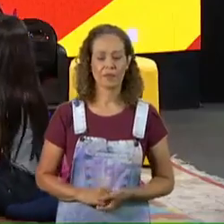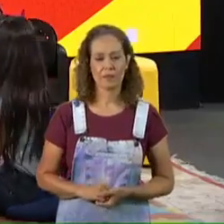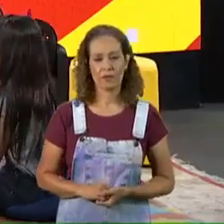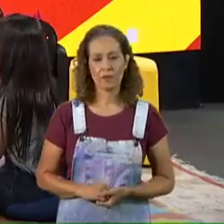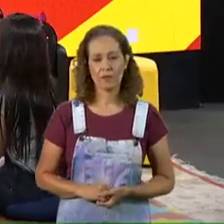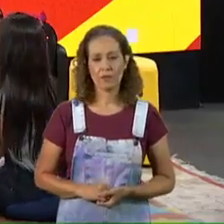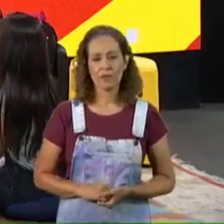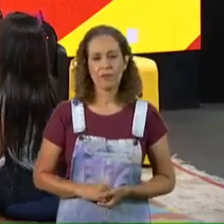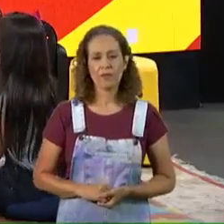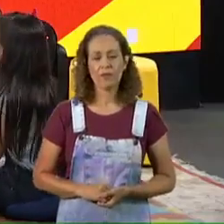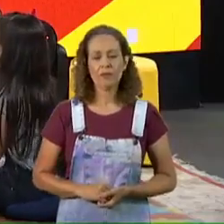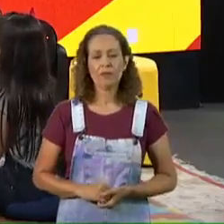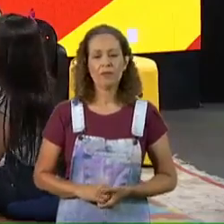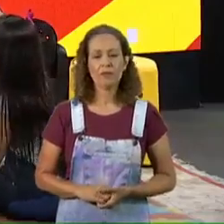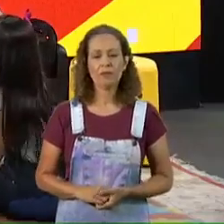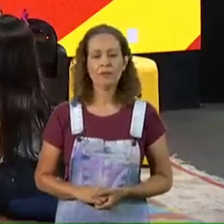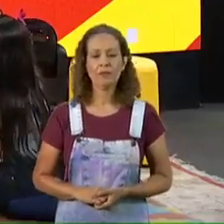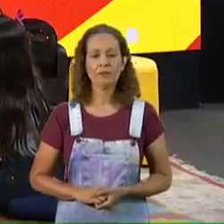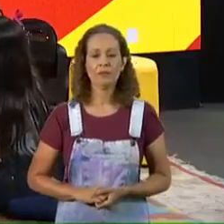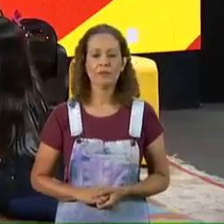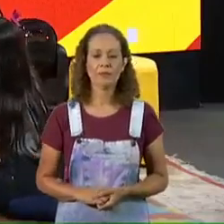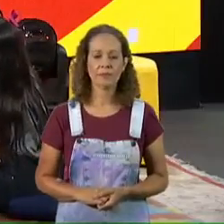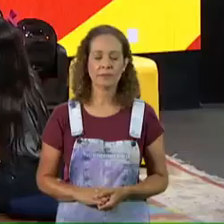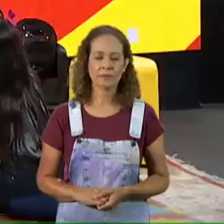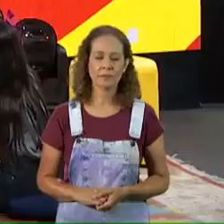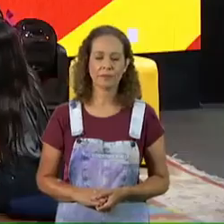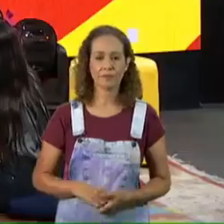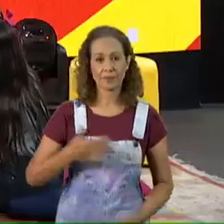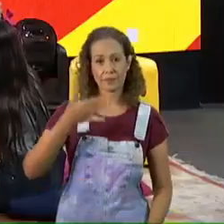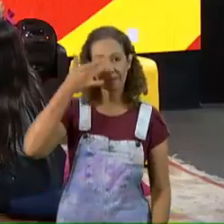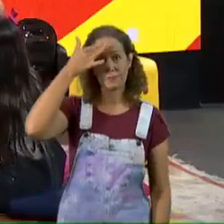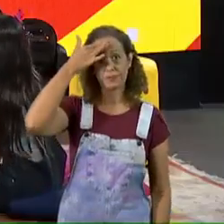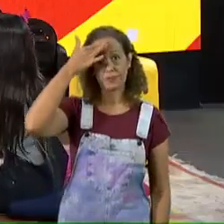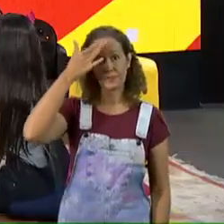Não deixa ela ver. Cola na testa dela.